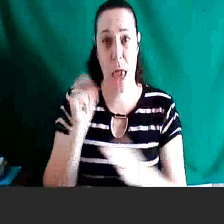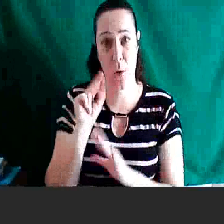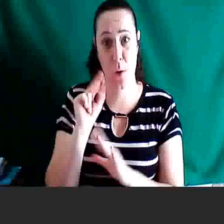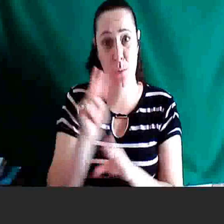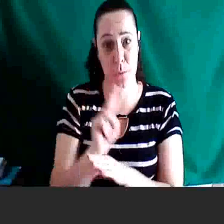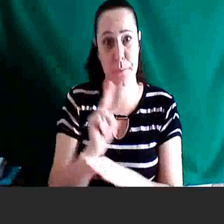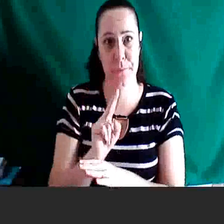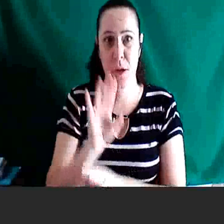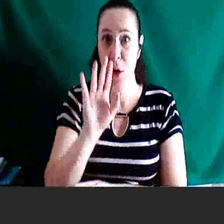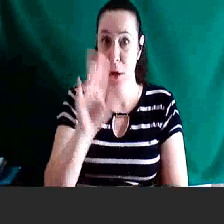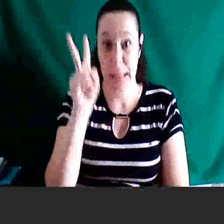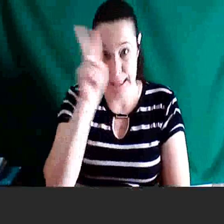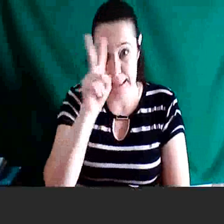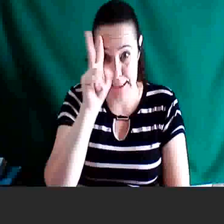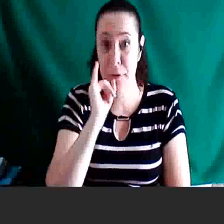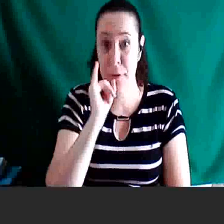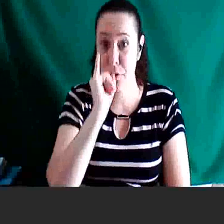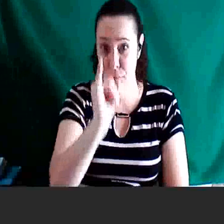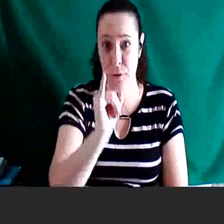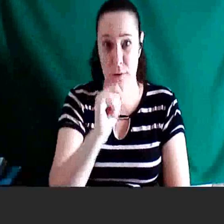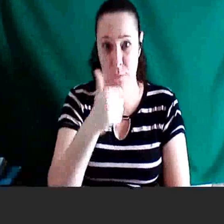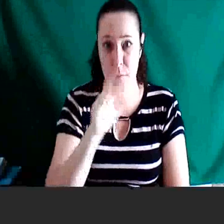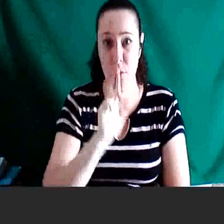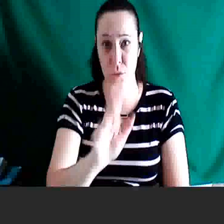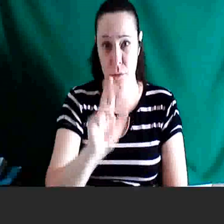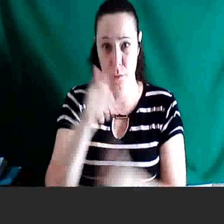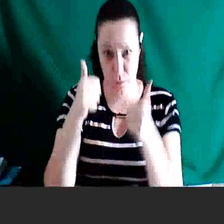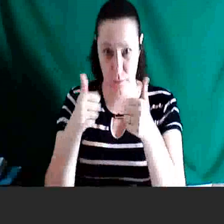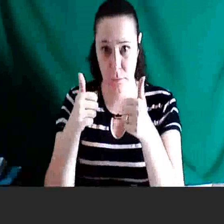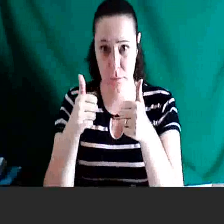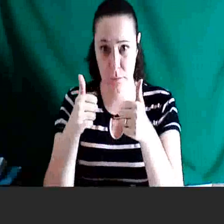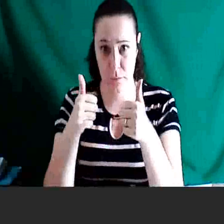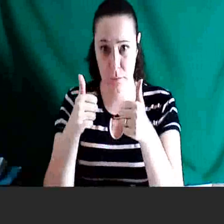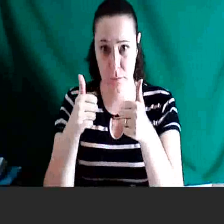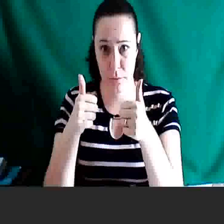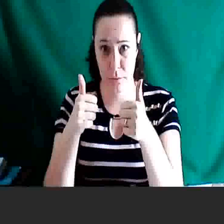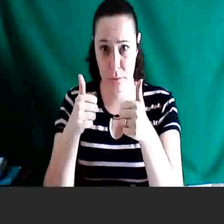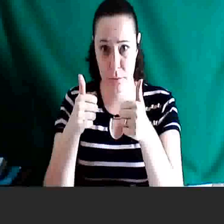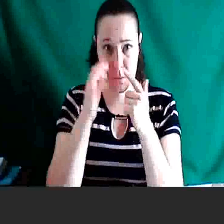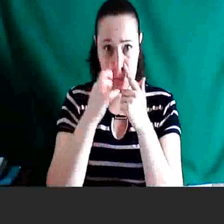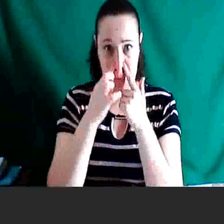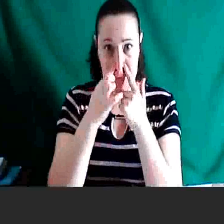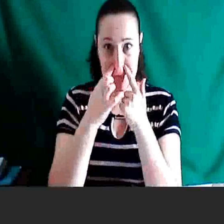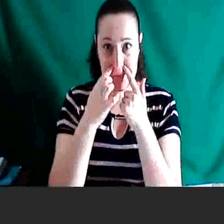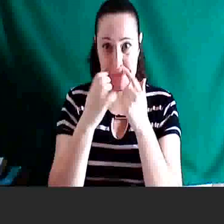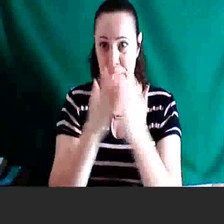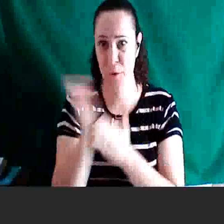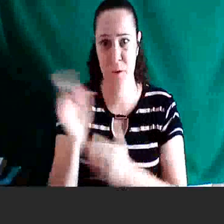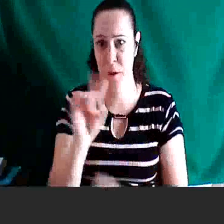o que era a aula passada, gente? Começa com a letra O. O. Vou apagar a câmera.